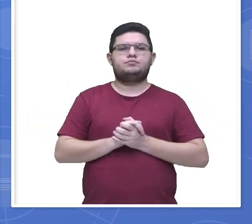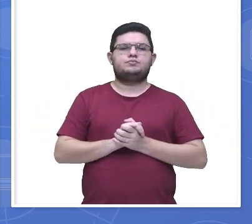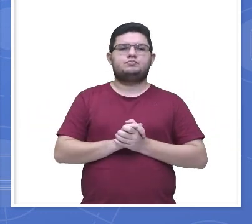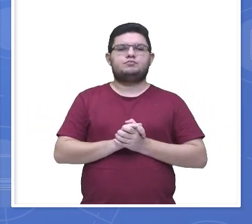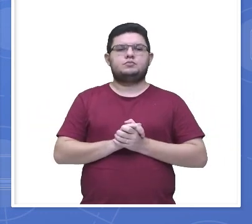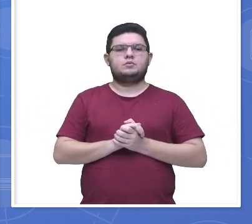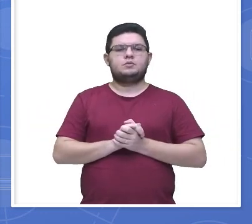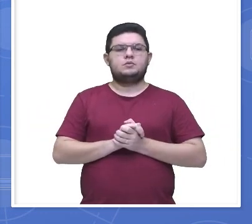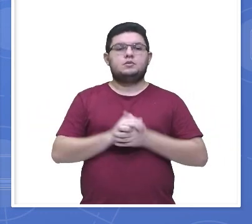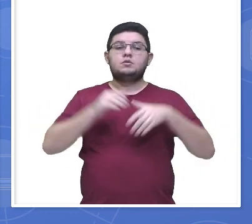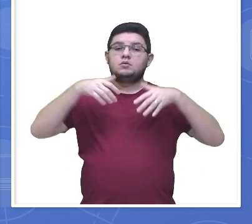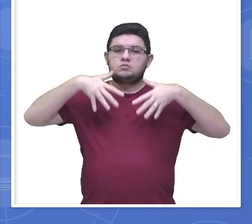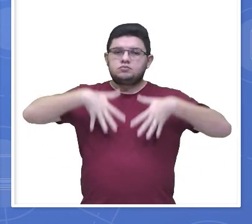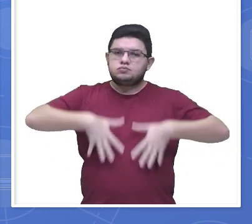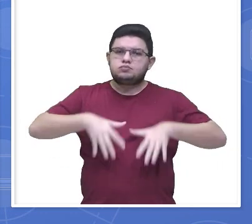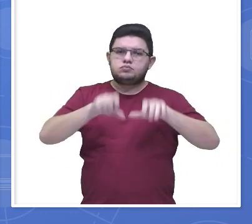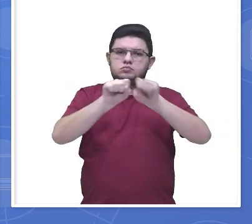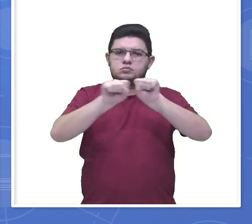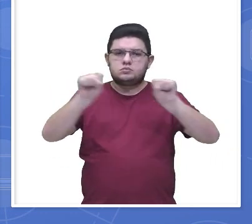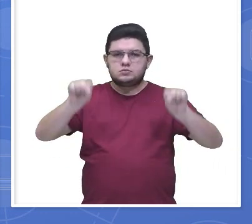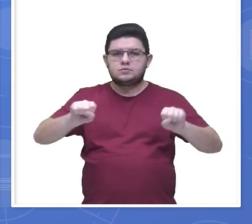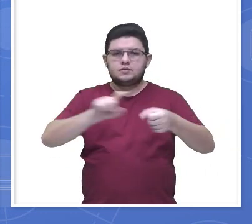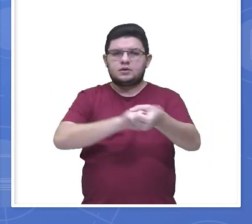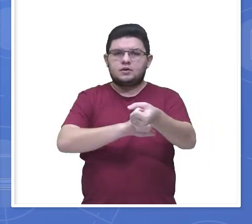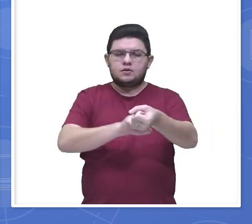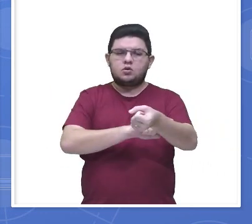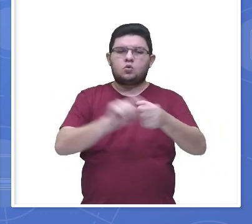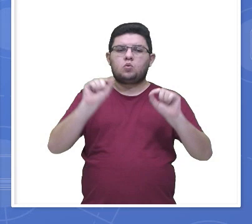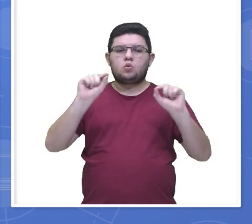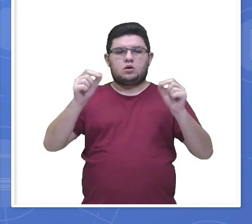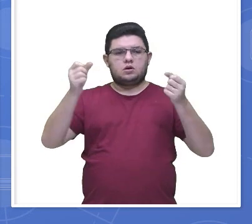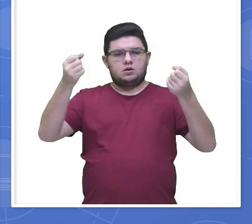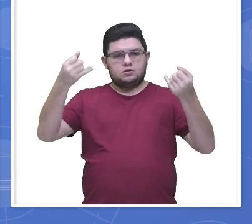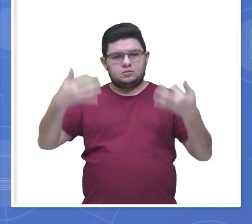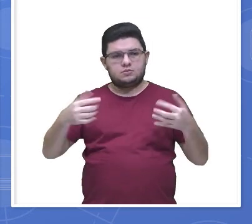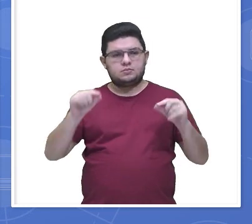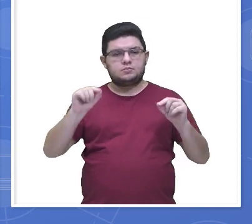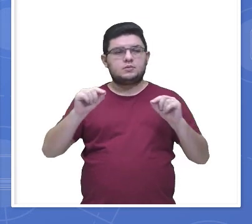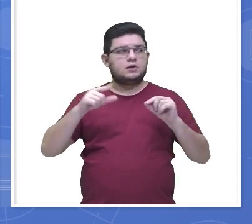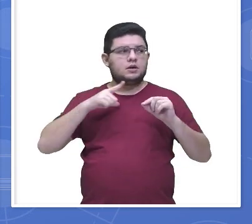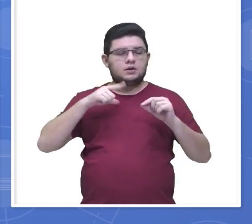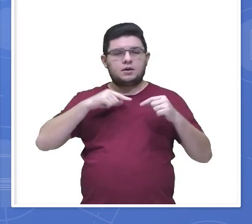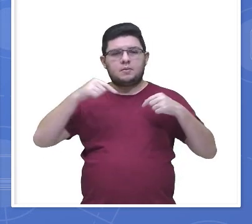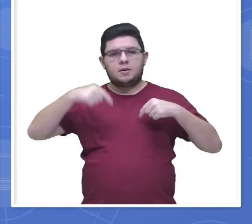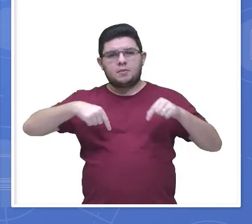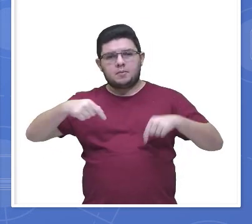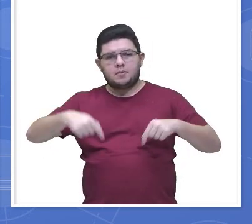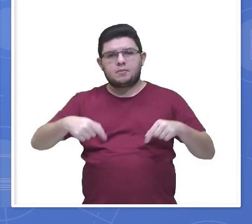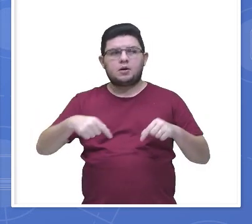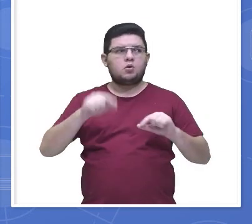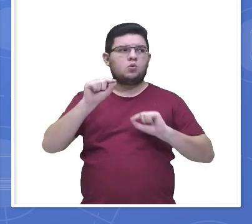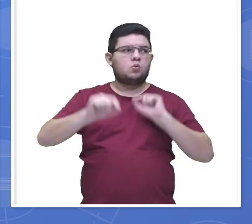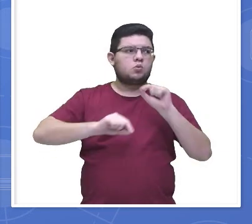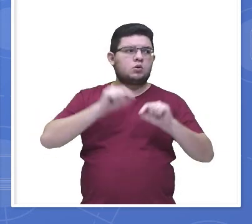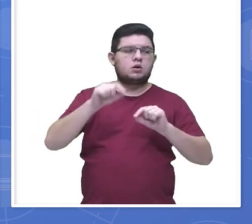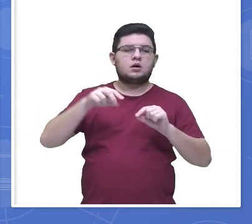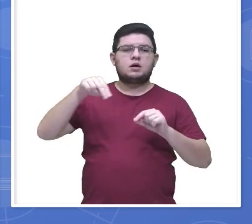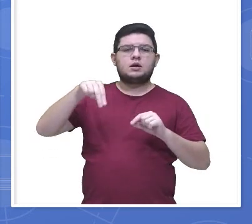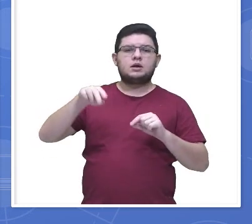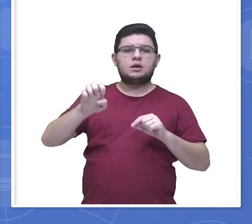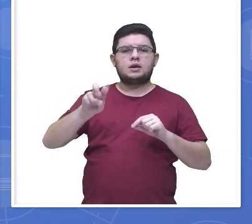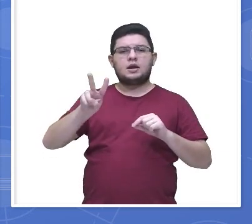O sistema nervoso periférico ele é formado por nervos que se originam no encéfalo e na medula